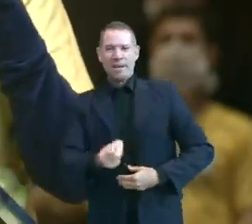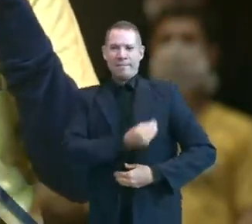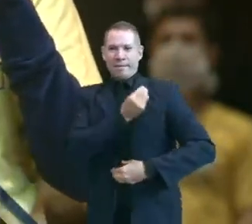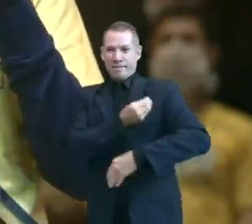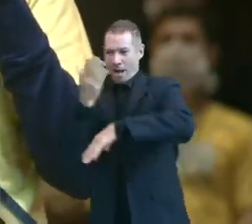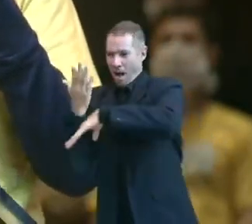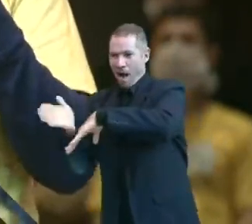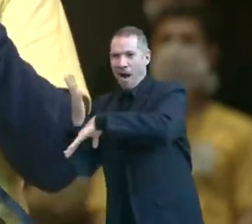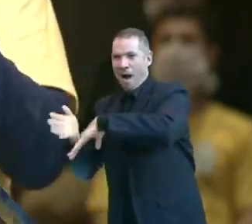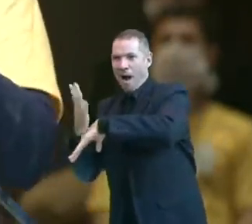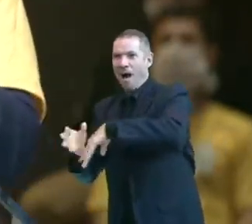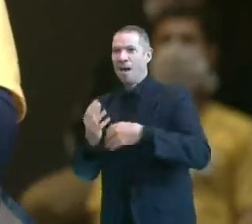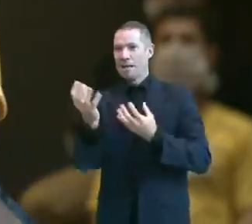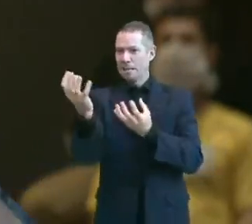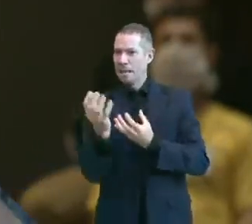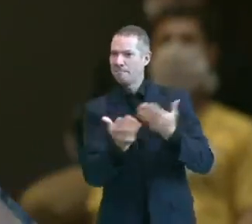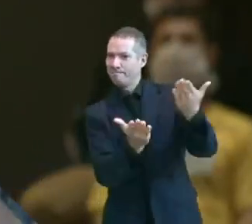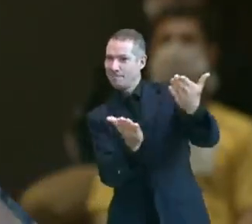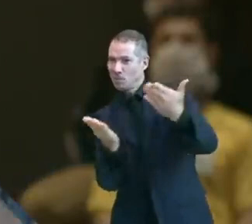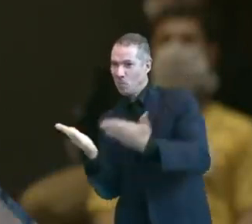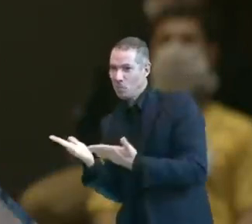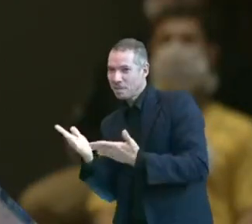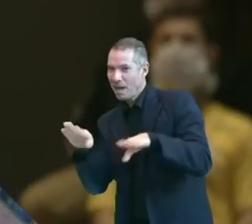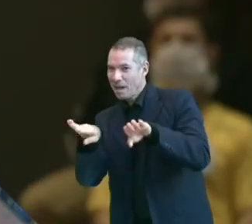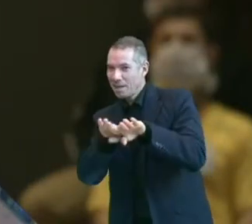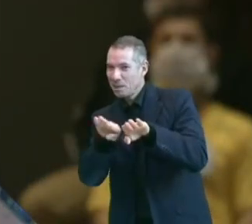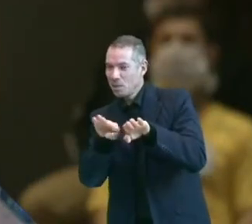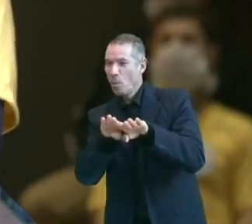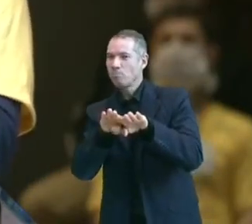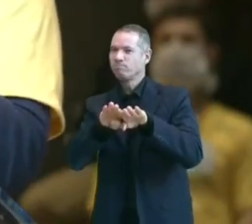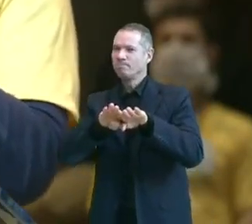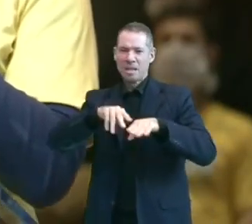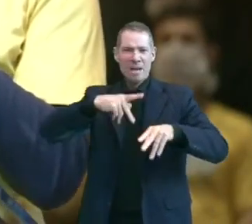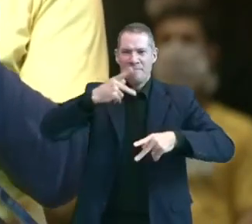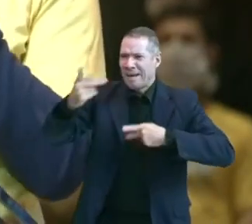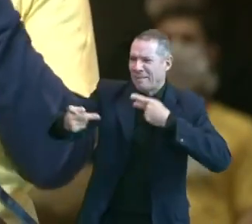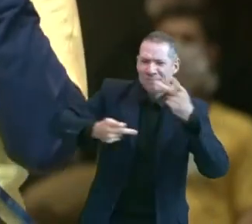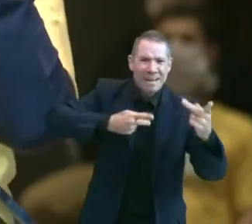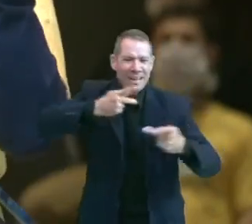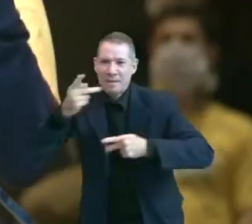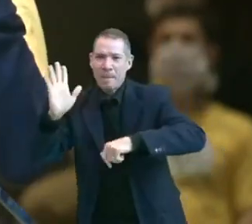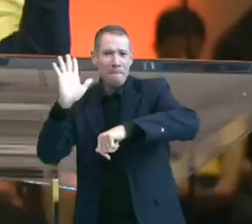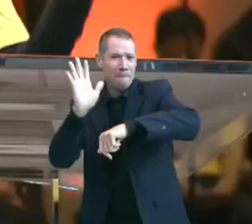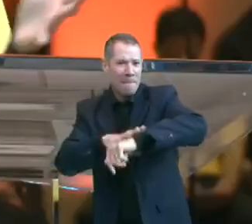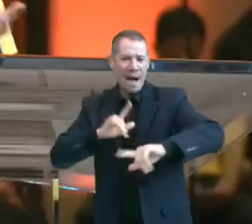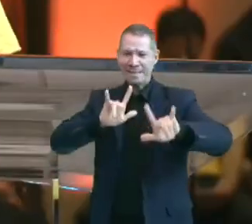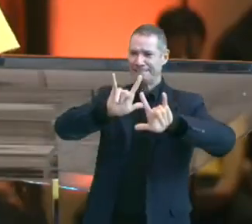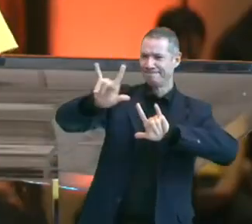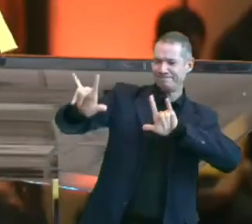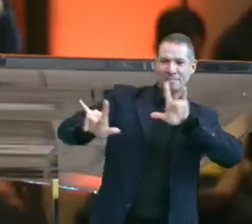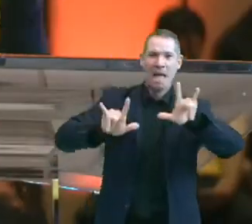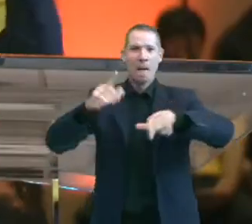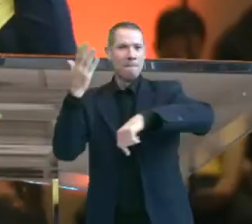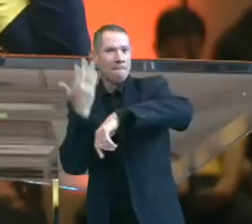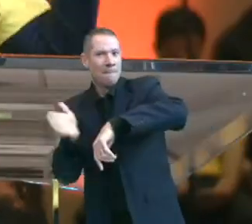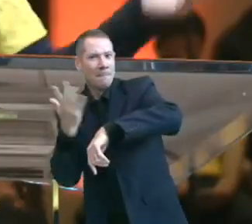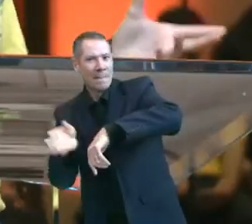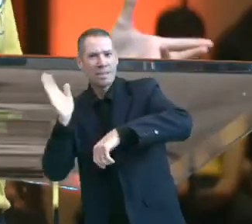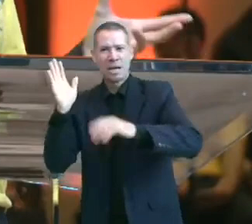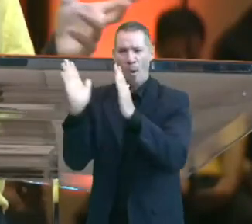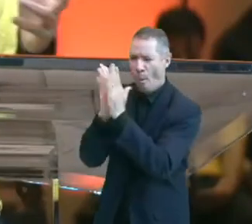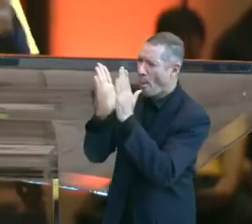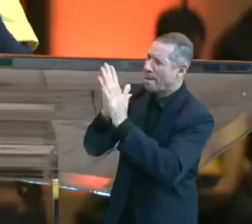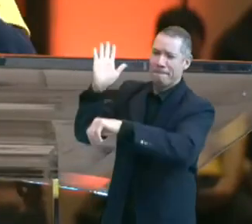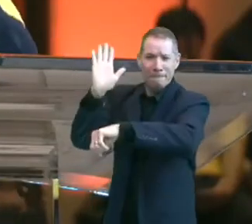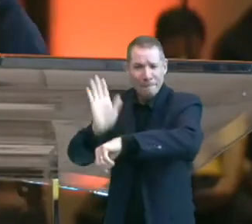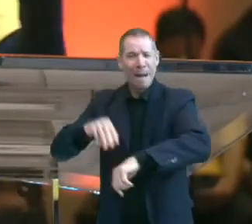vive e eu quero te convidar a fazer isso, a falar mais do amor de Deus, a fazer missões na prática, a orar mais